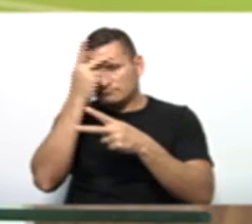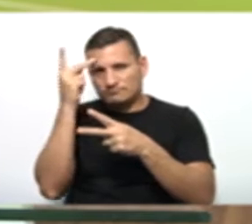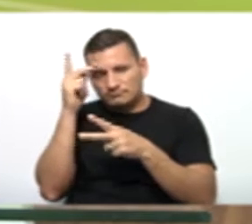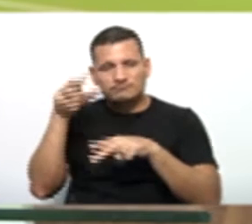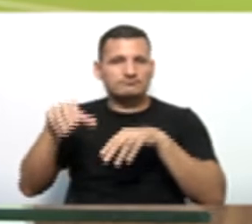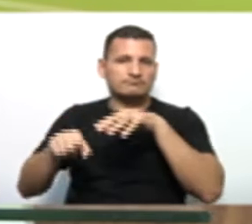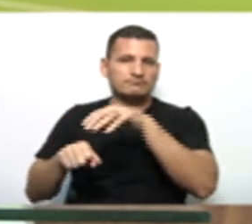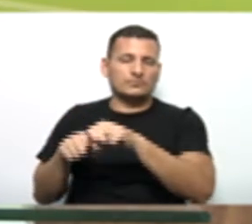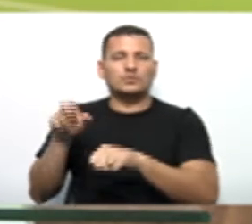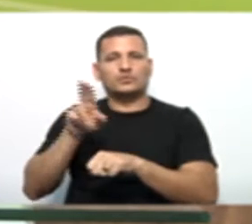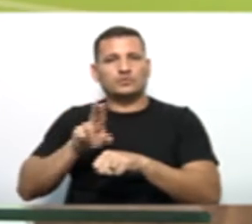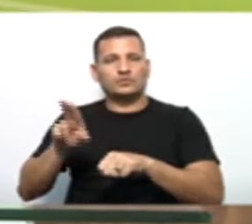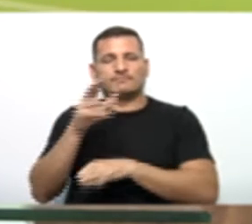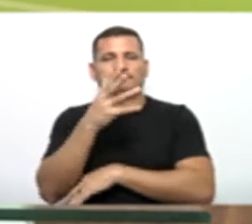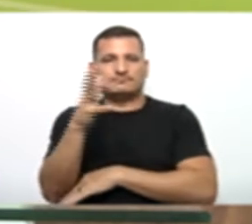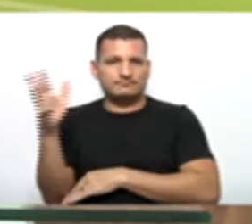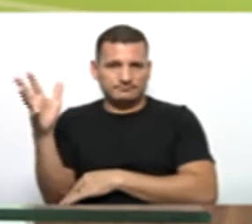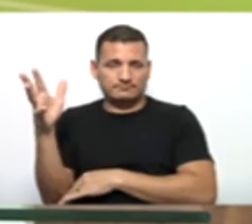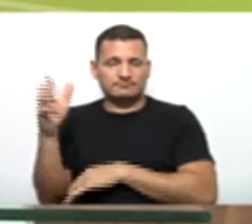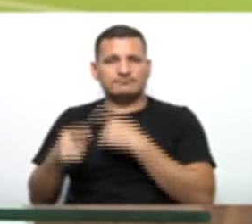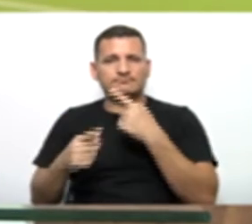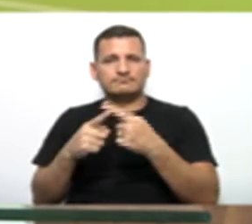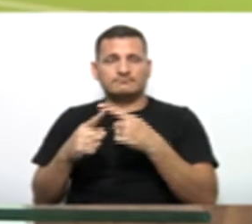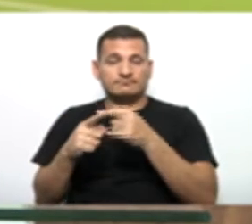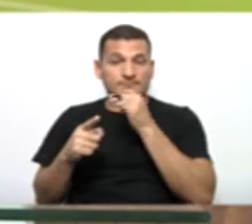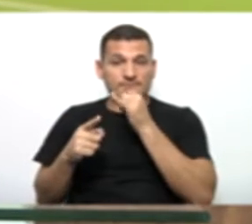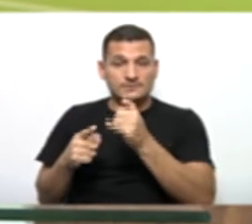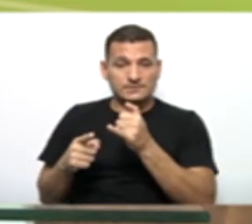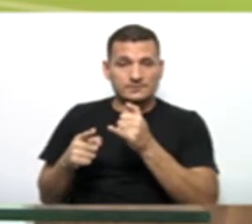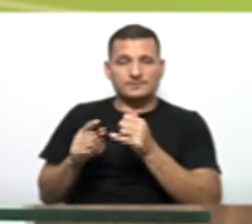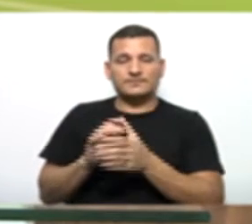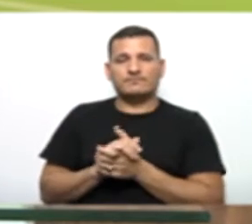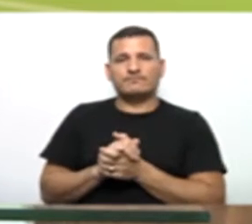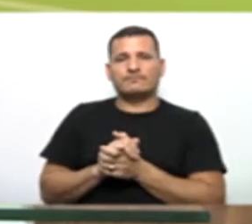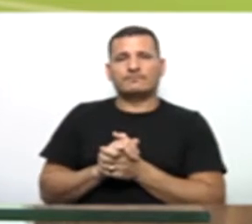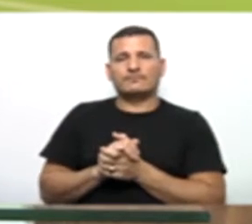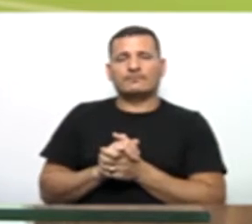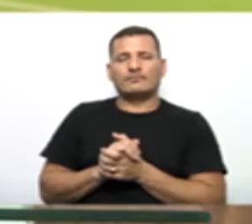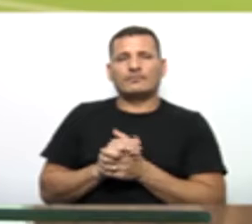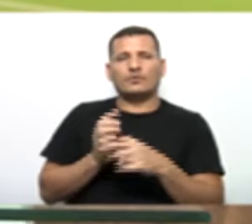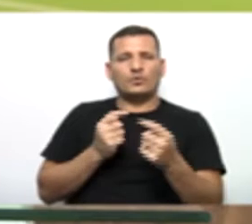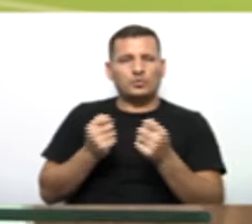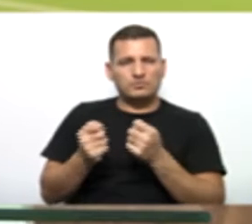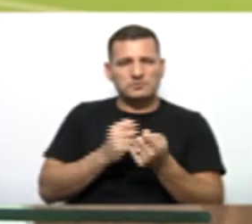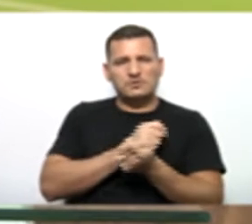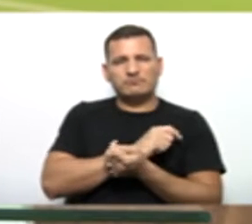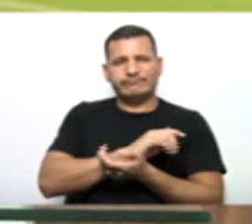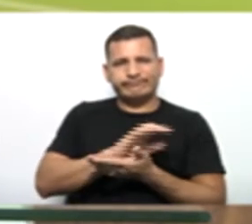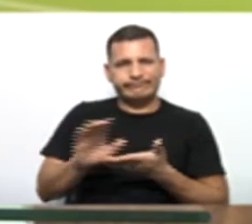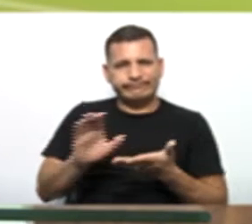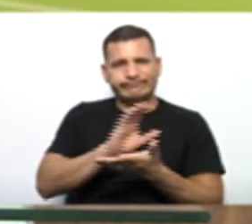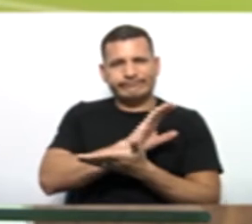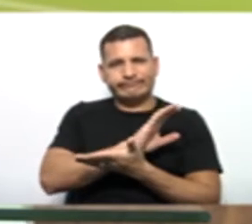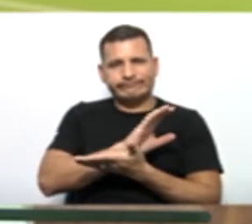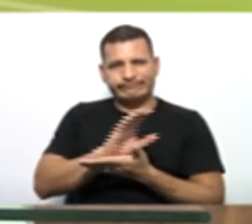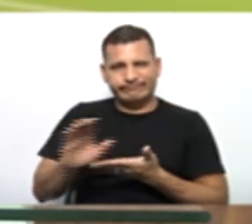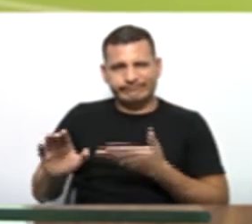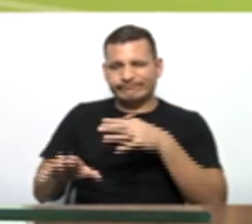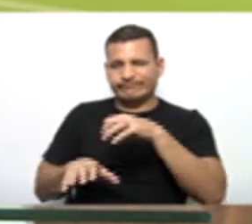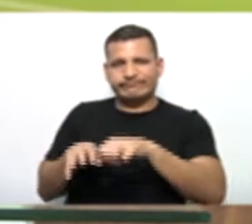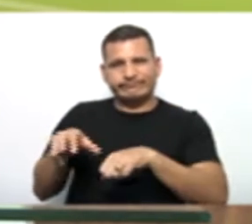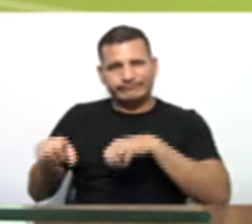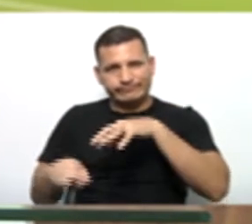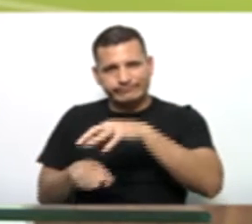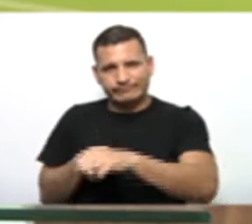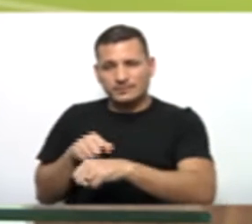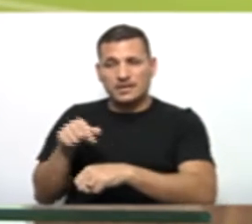da natureza. Porque se a atividade econômica ela for intensa de uma tal forma que o recurso acabe, as